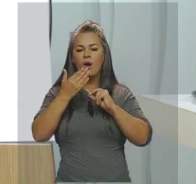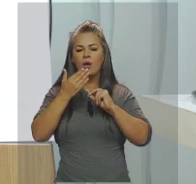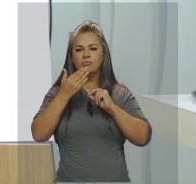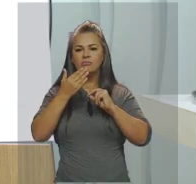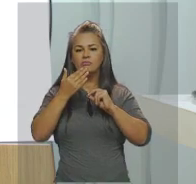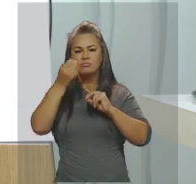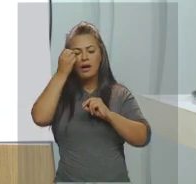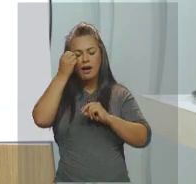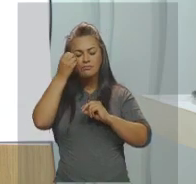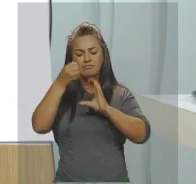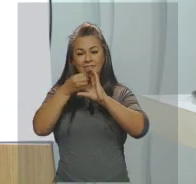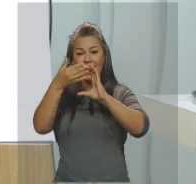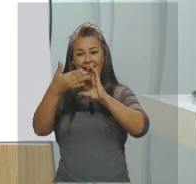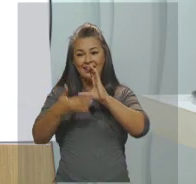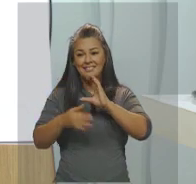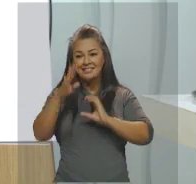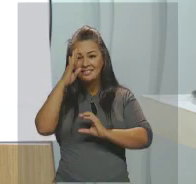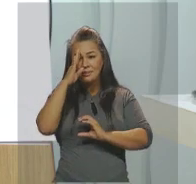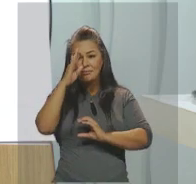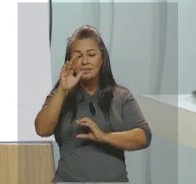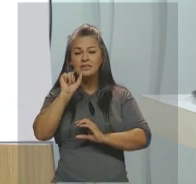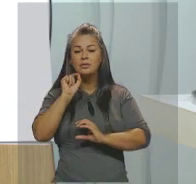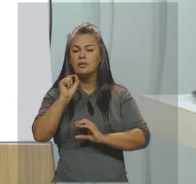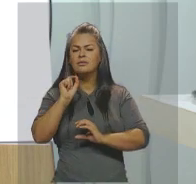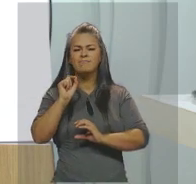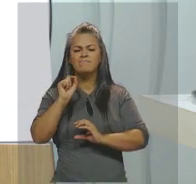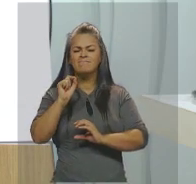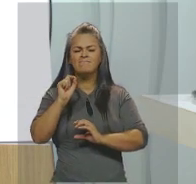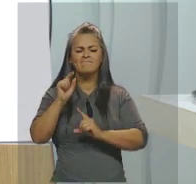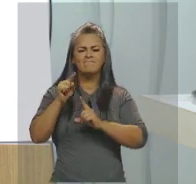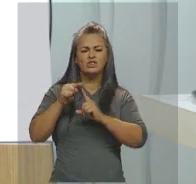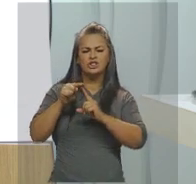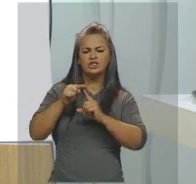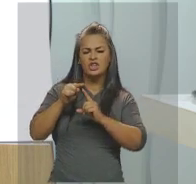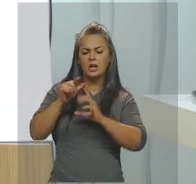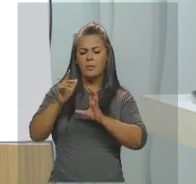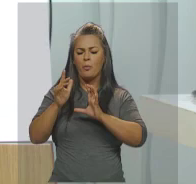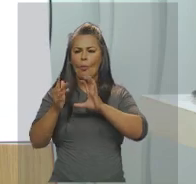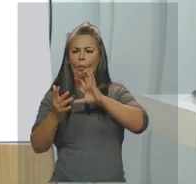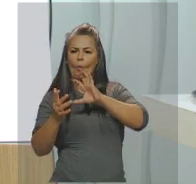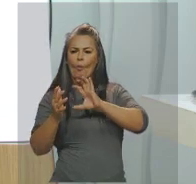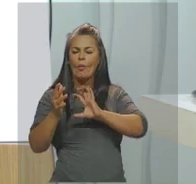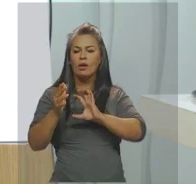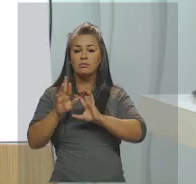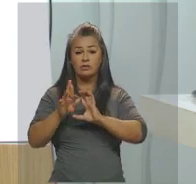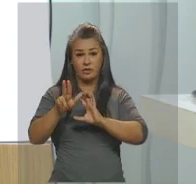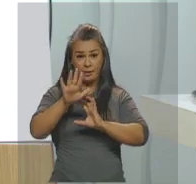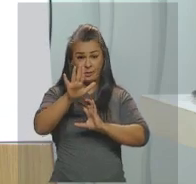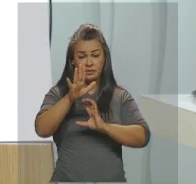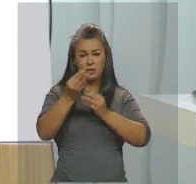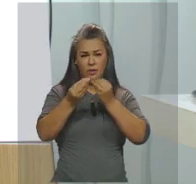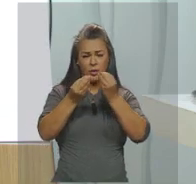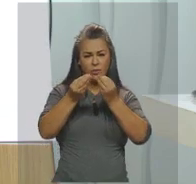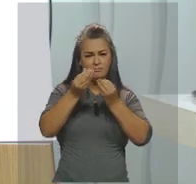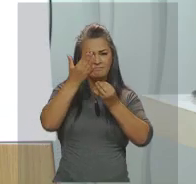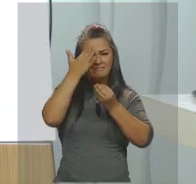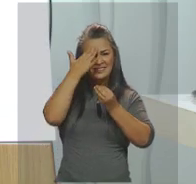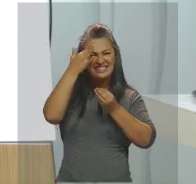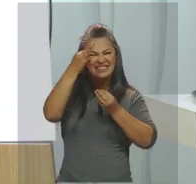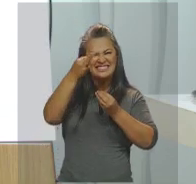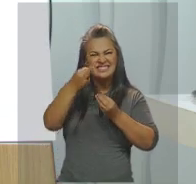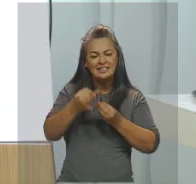discoides, com outro formato. Vamos entender, para a gente entender, então, o que aconteceu isso, e como